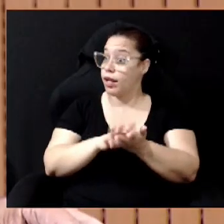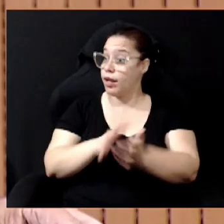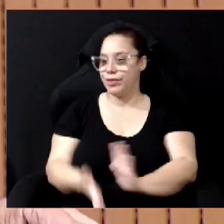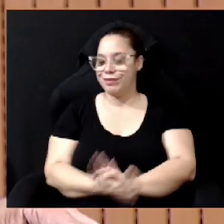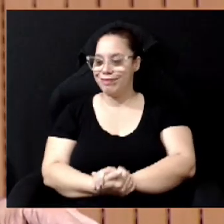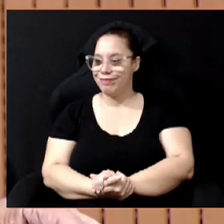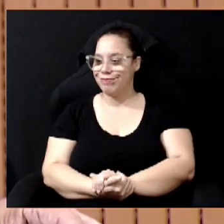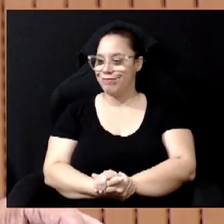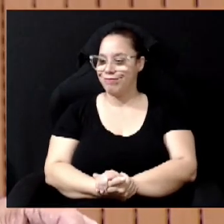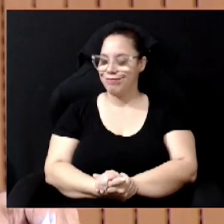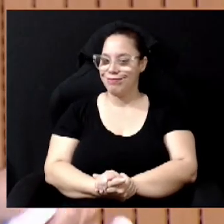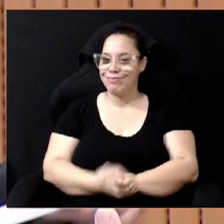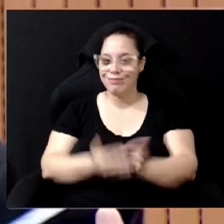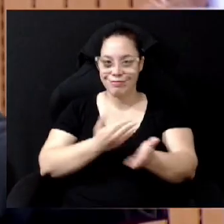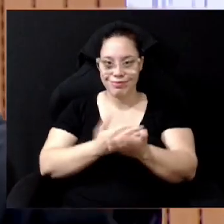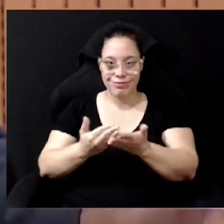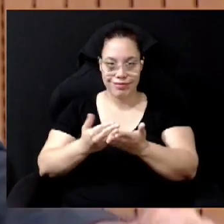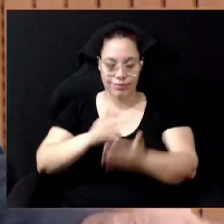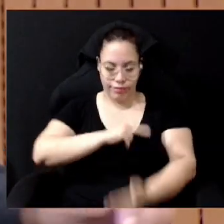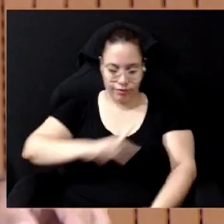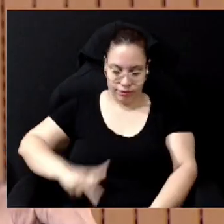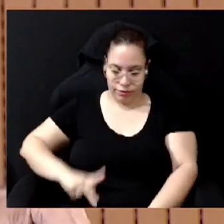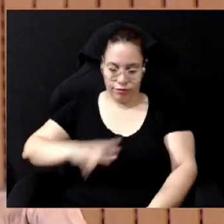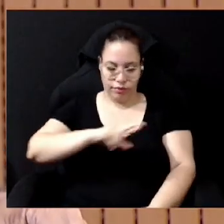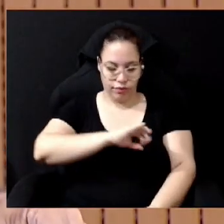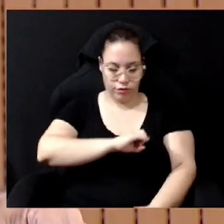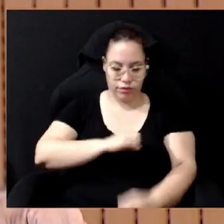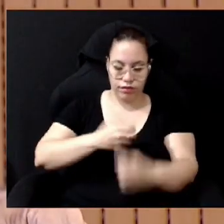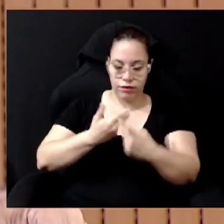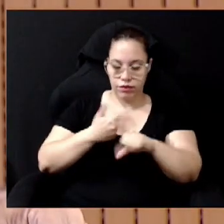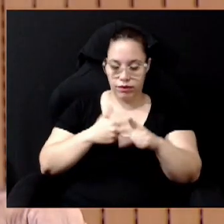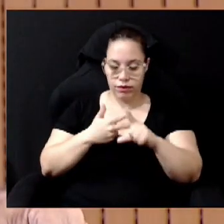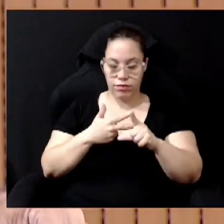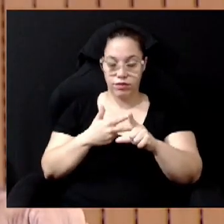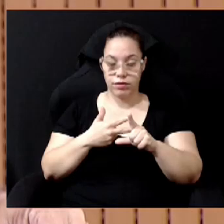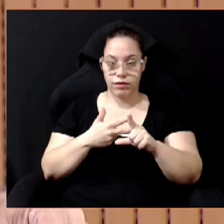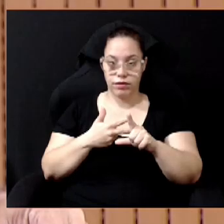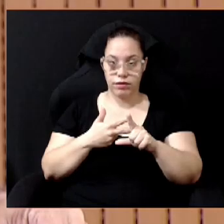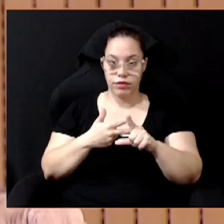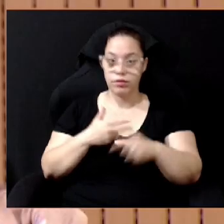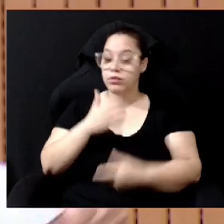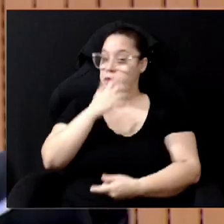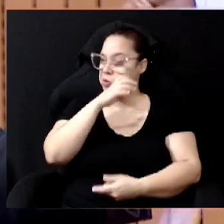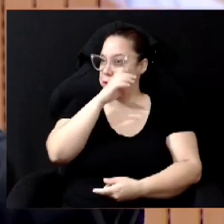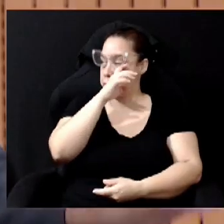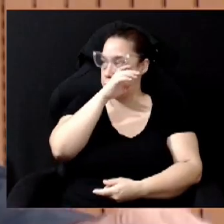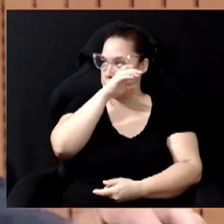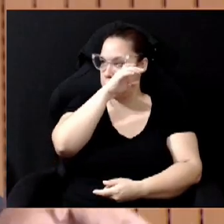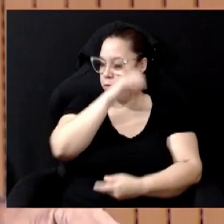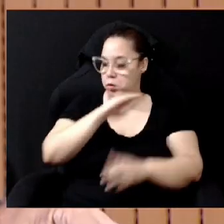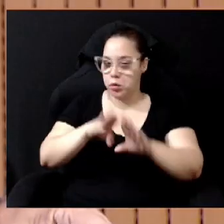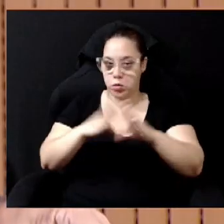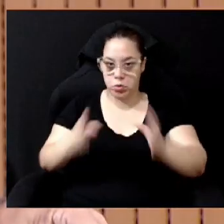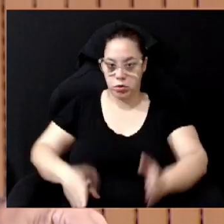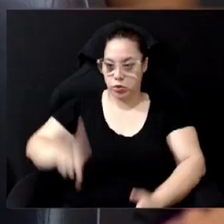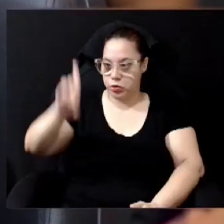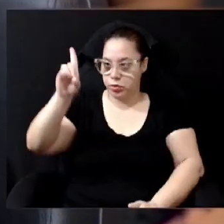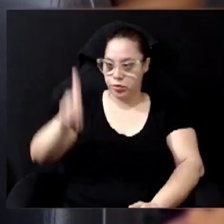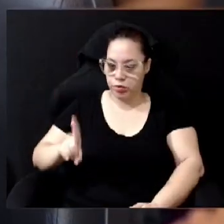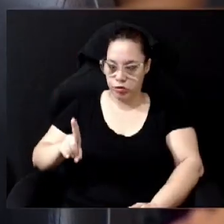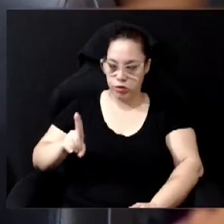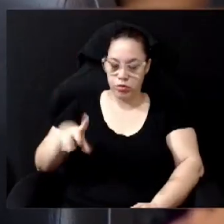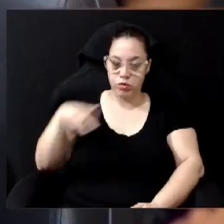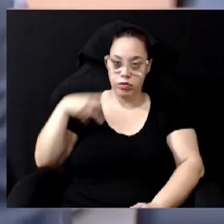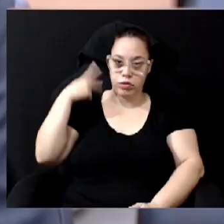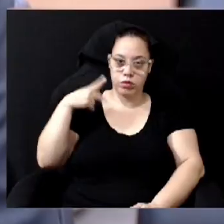Uma iniciativa do presidente do Legislativo, vereador Luiz Rossini, da mesa diretora e dos vereadores